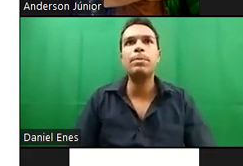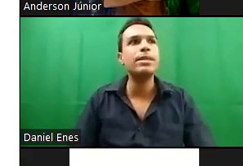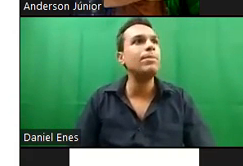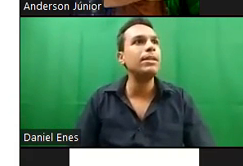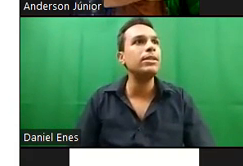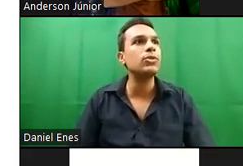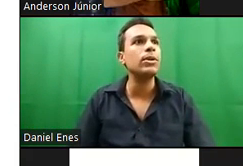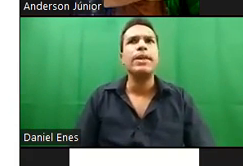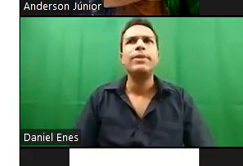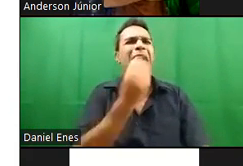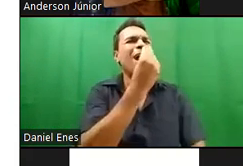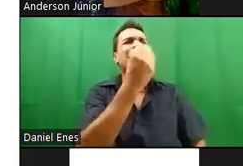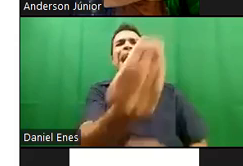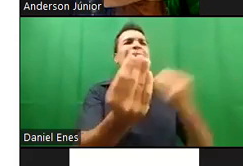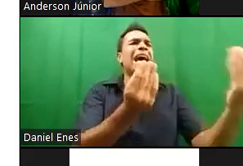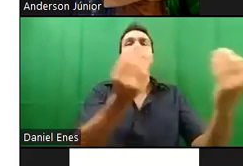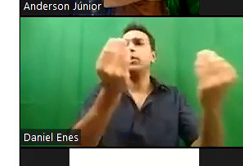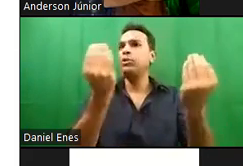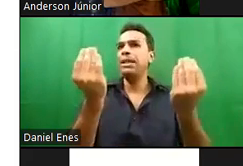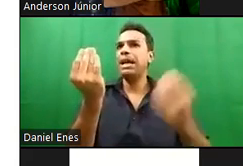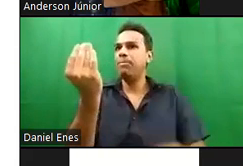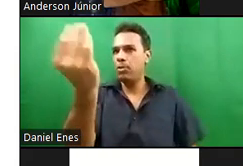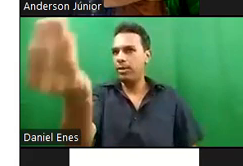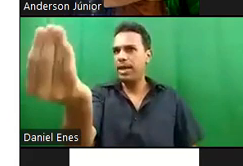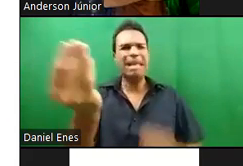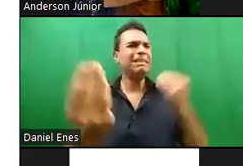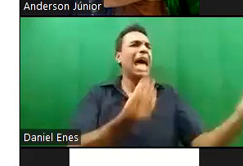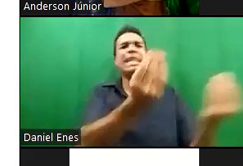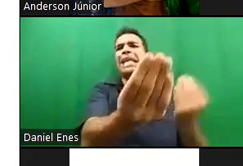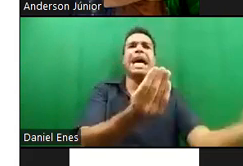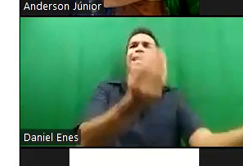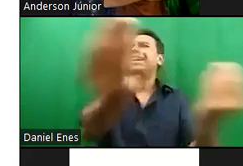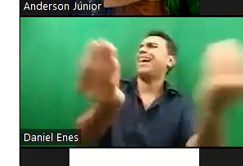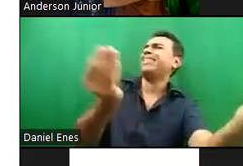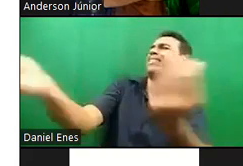vão perceber isso. Dá, ó. Vou até duplicar a mão, ó. Dá.